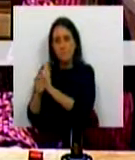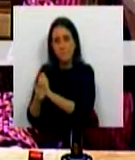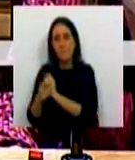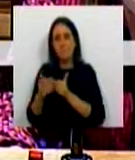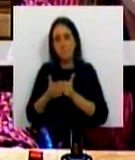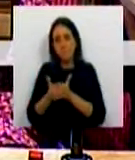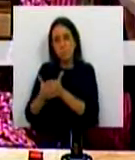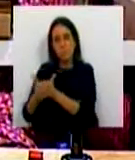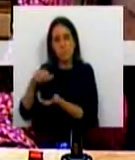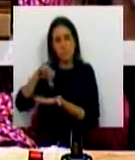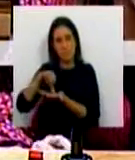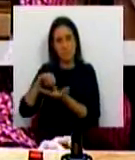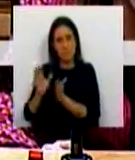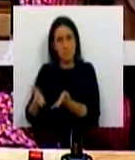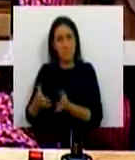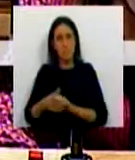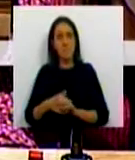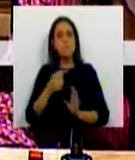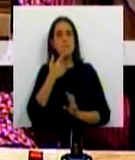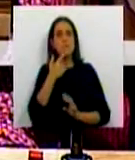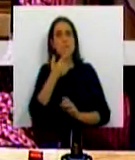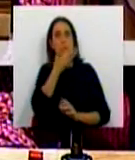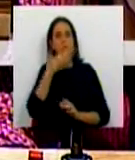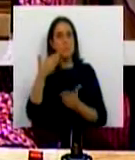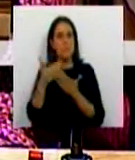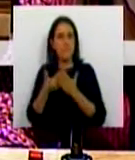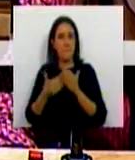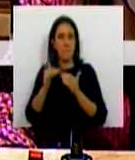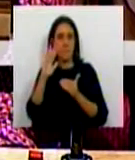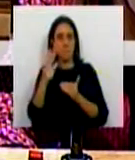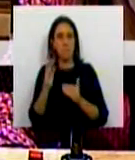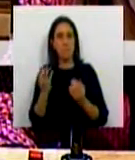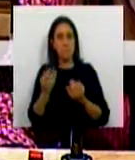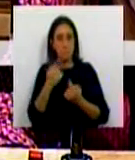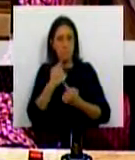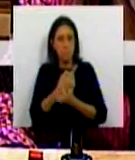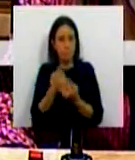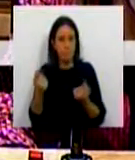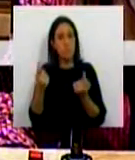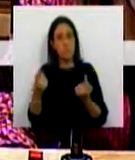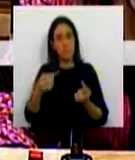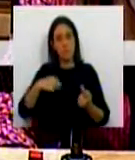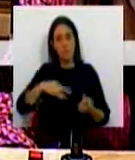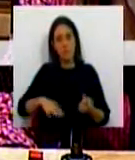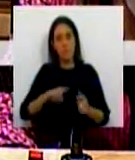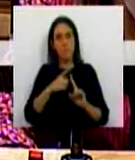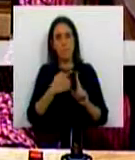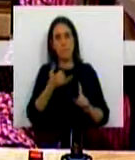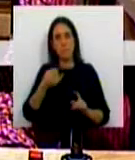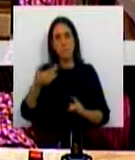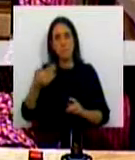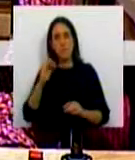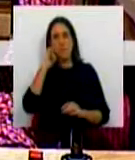de procedimentos. Significa mais eficiência. Não posso deixar de referir que estimamos obter em 2017 um déficit